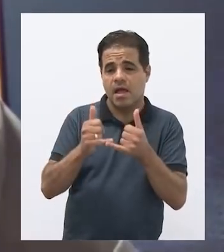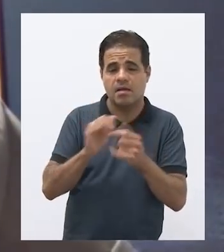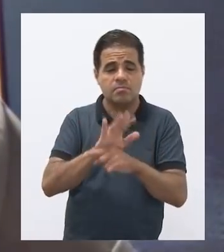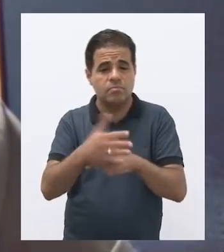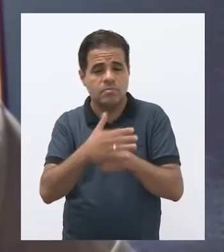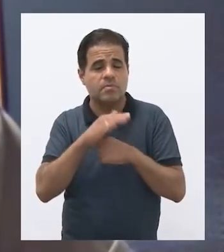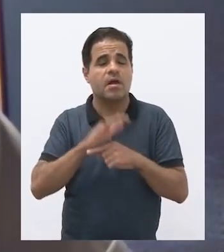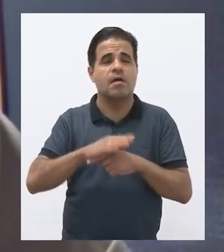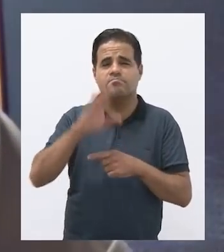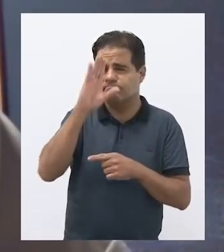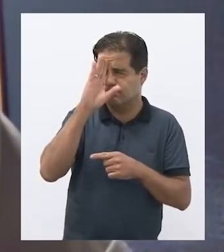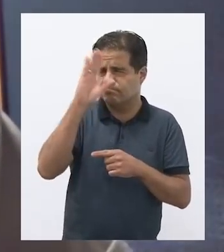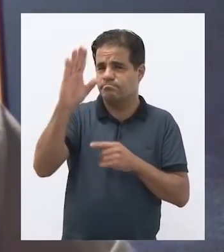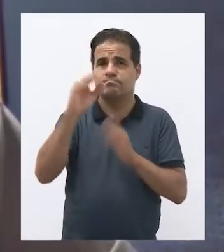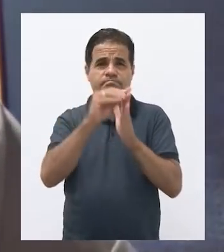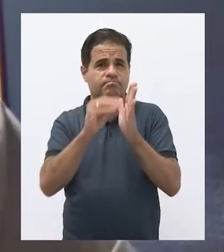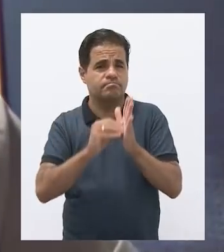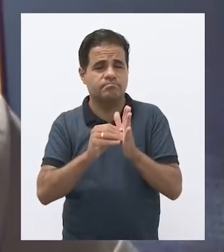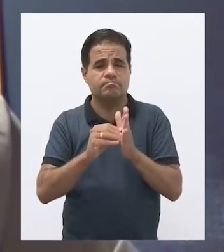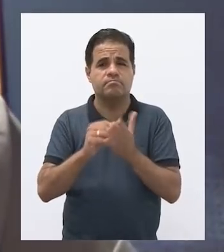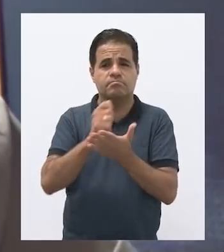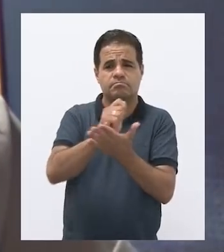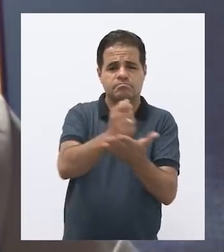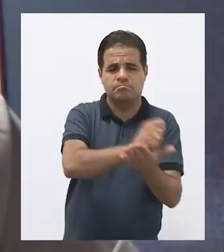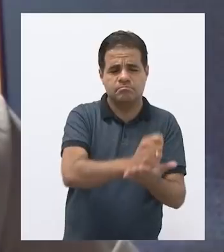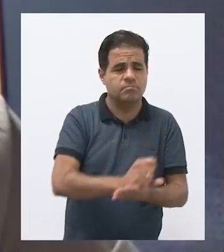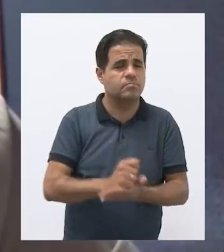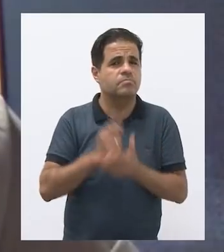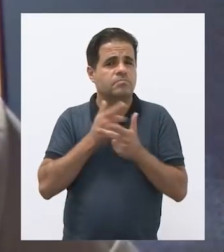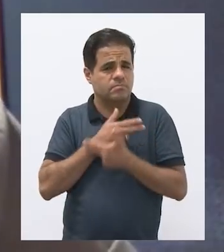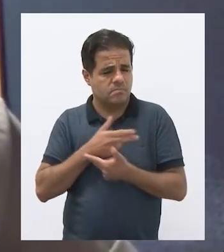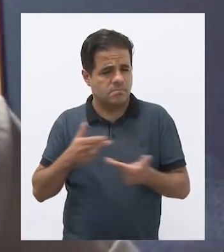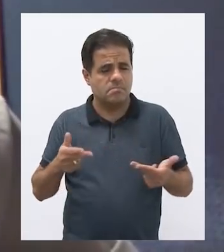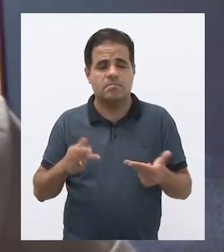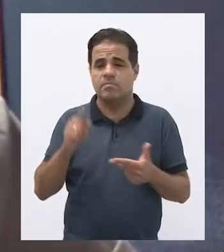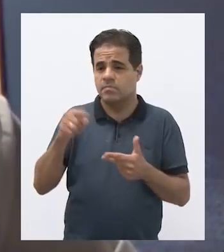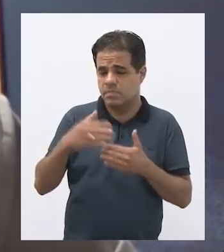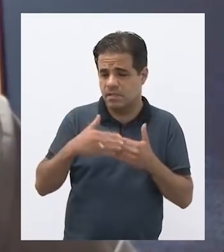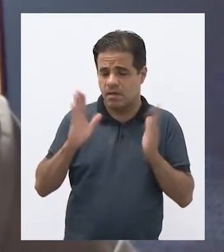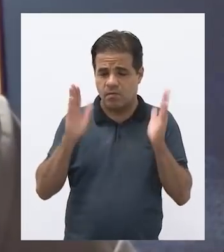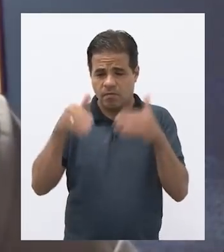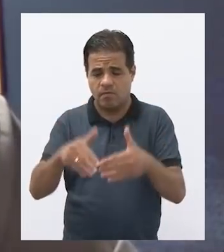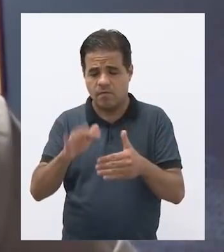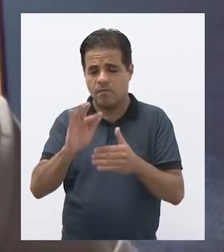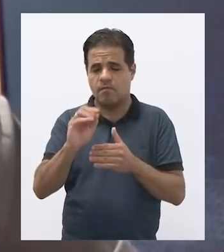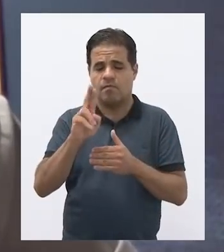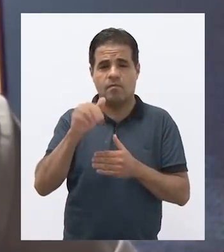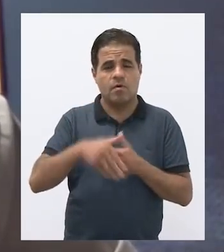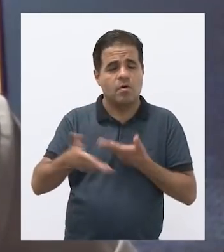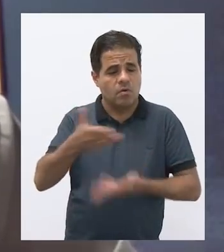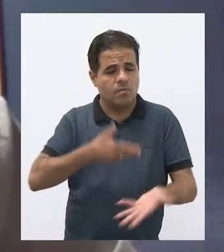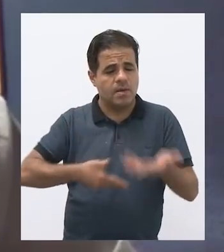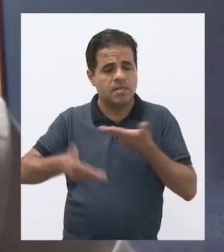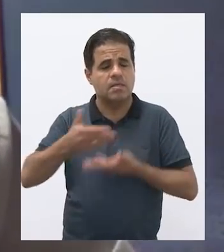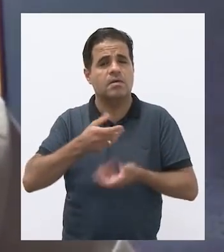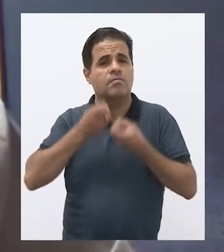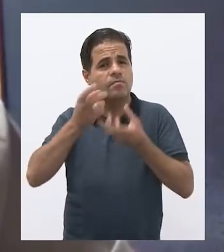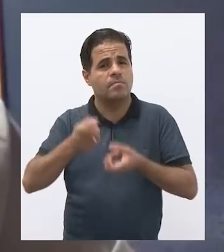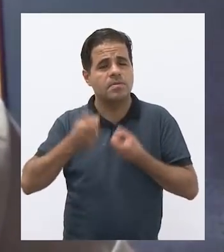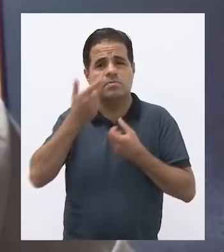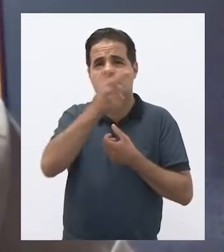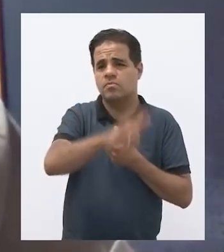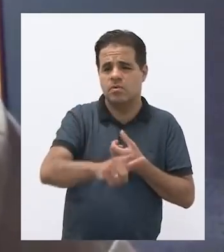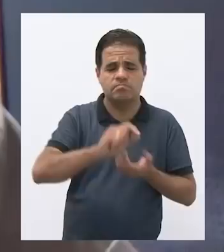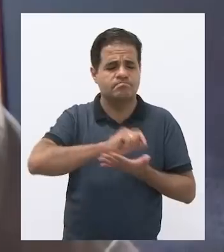uma das premissas. Né? O jogo multiplayer, você está no fórum compartilhando informação com outros e